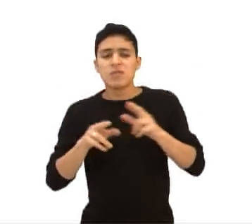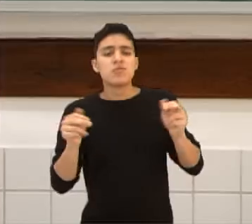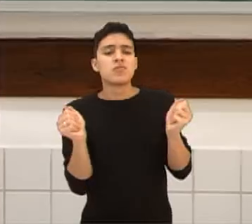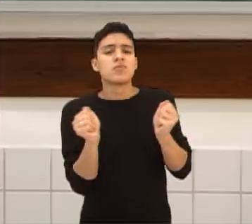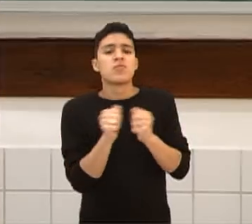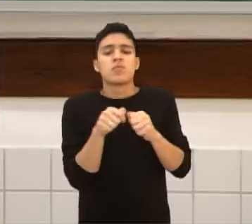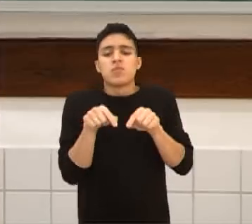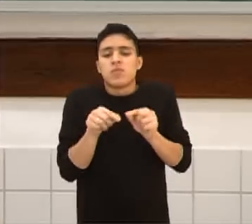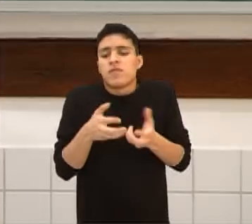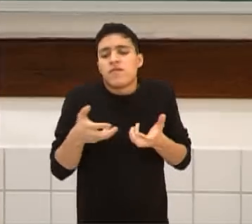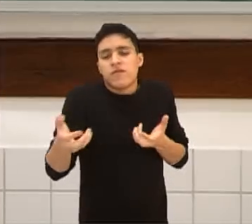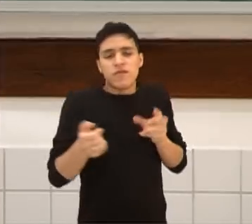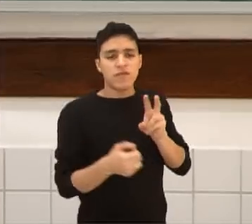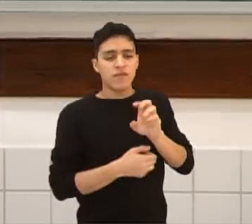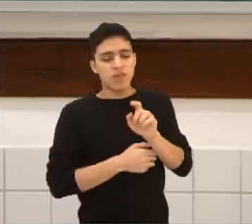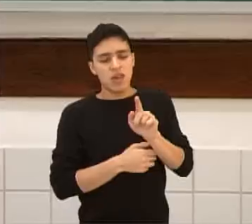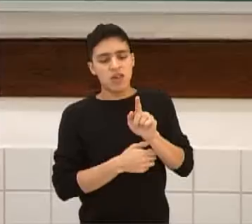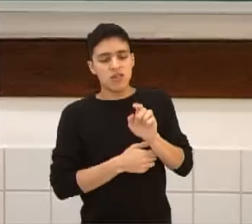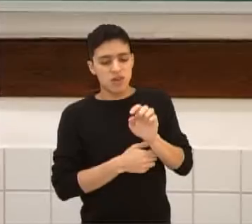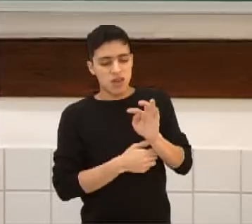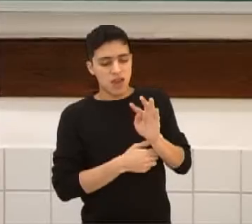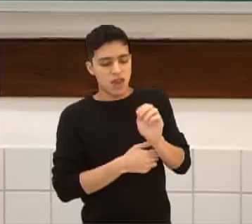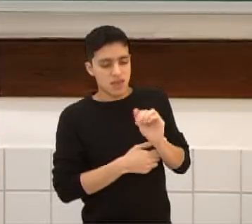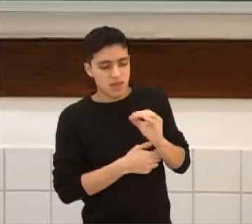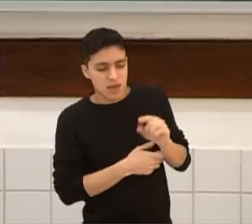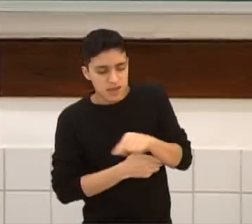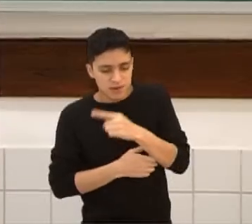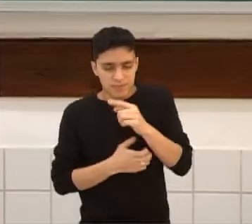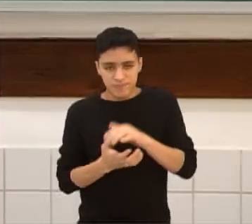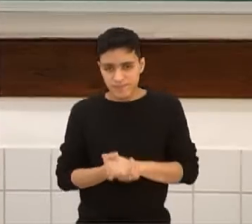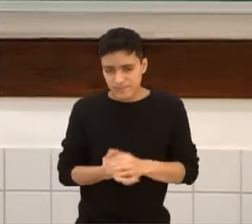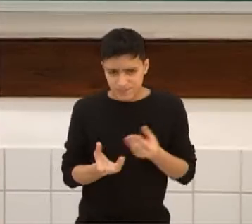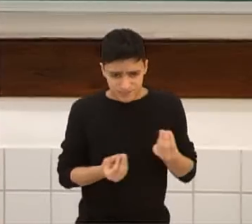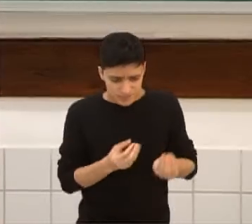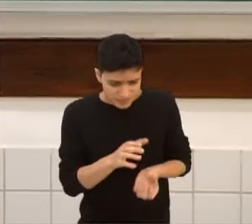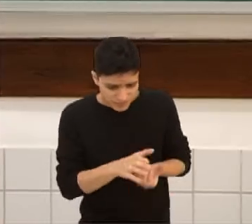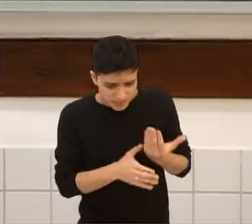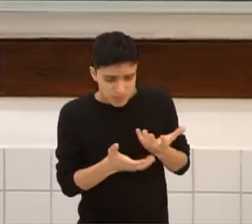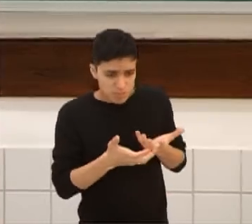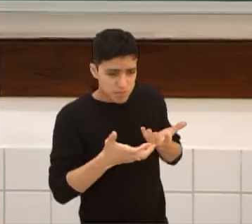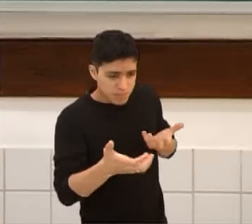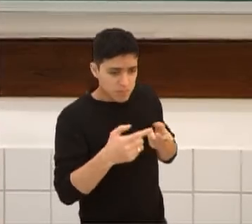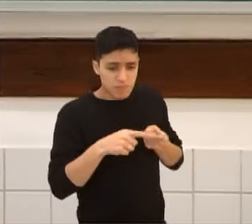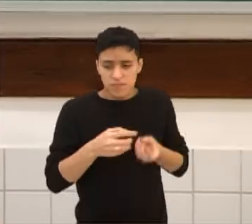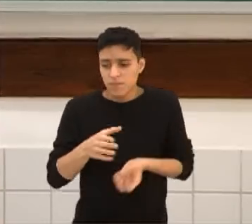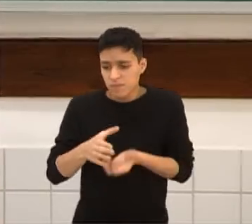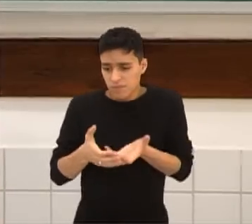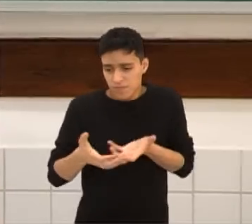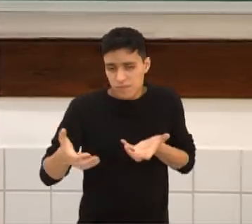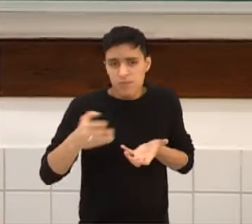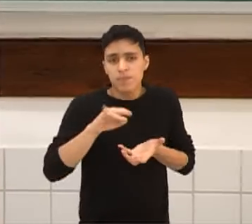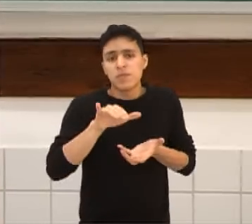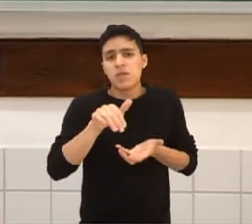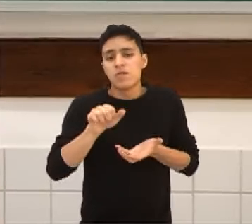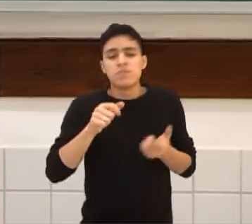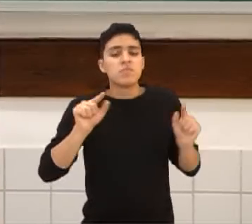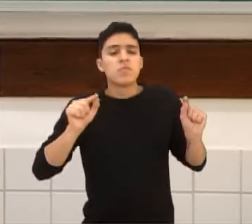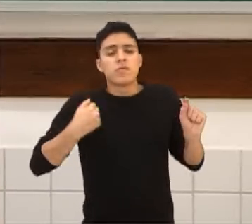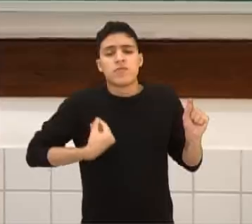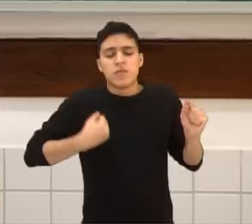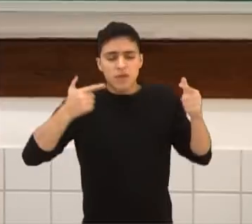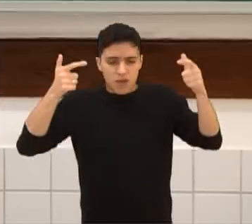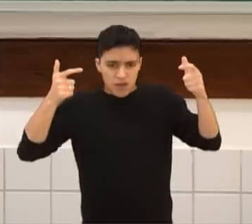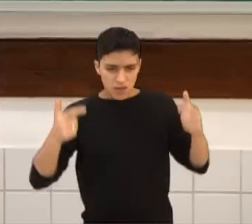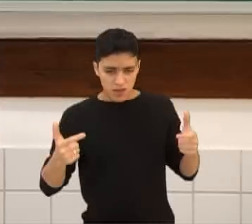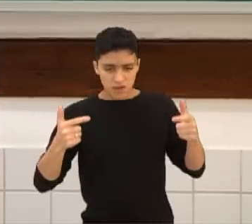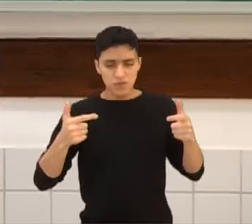Então a gente vai falar um pouquinho das formações vegetais e dos biomas que estão presentes nas regiões temperadas,